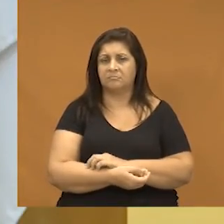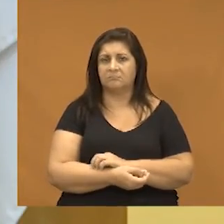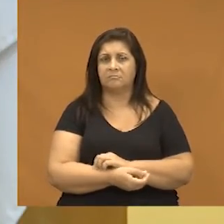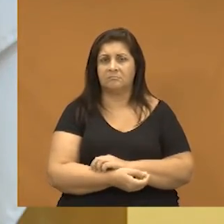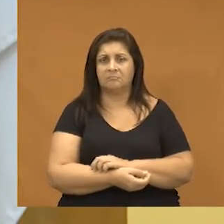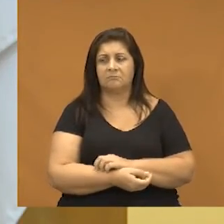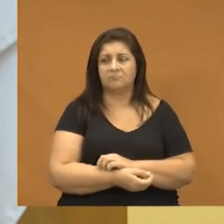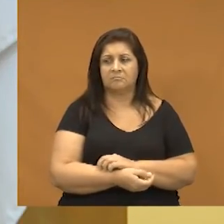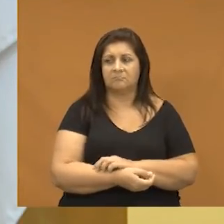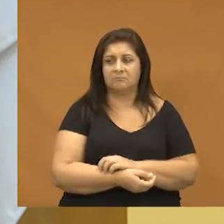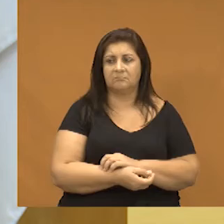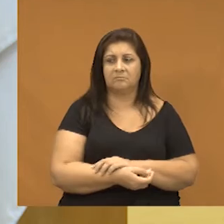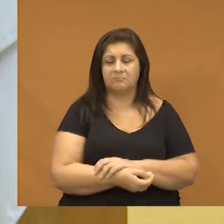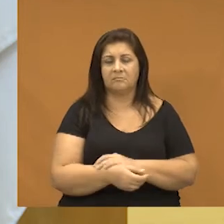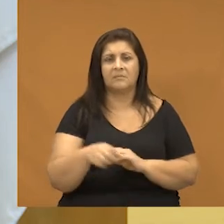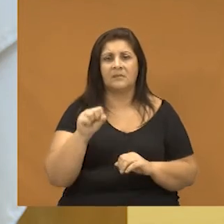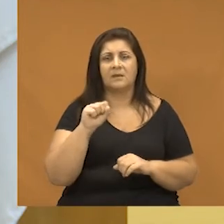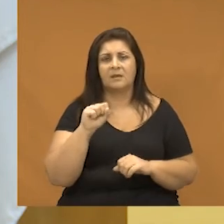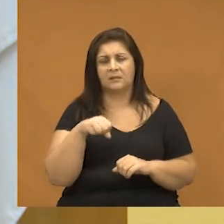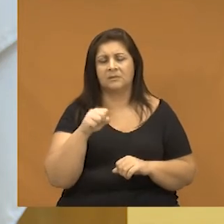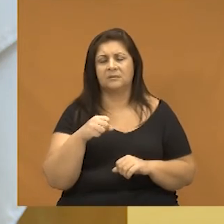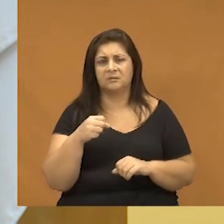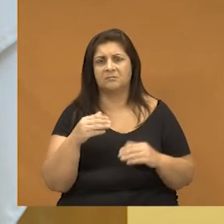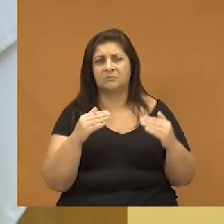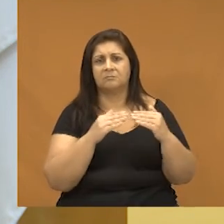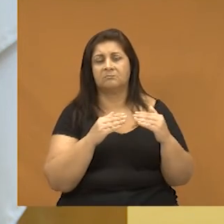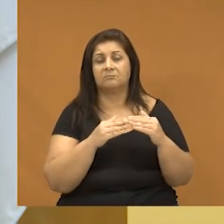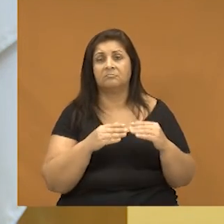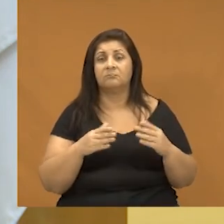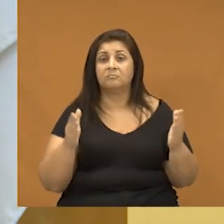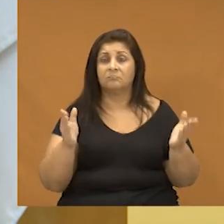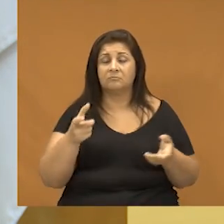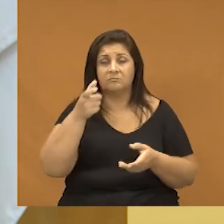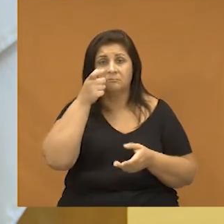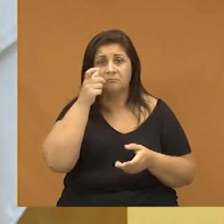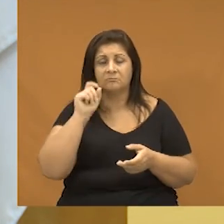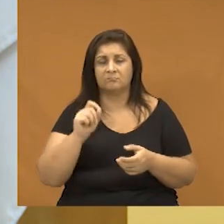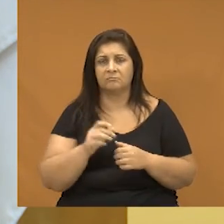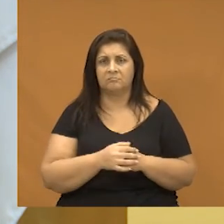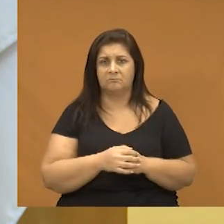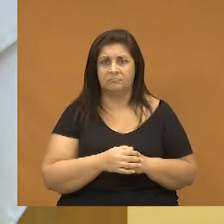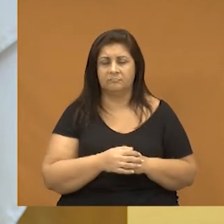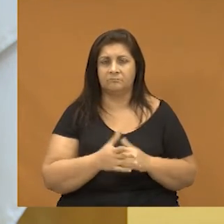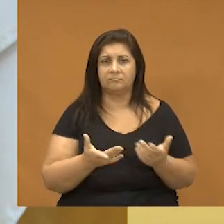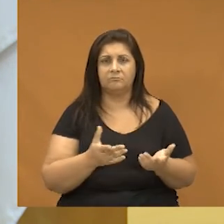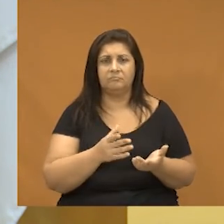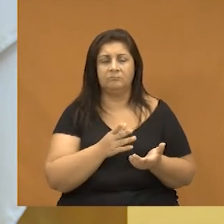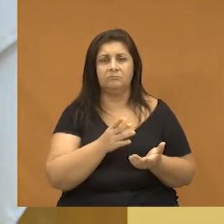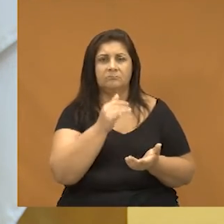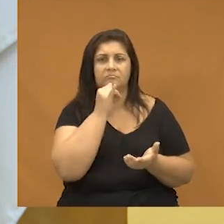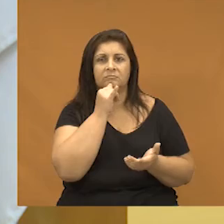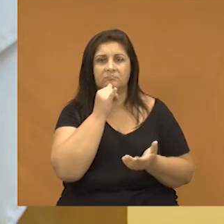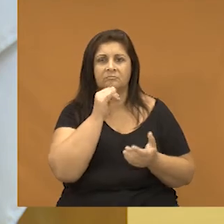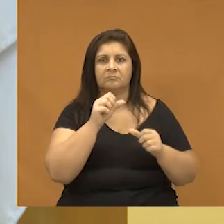que é um ponto fundamental que você tocou, e hoje o que a gente vê, né, como um exemplo aqui, a reforma